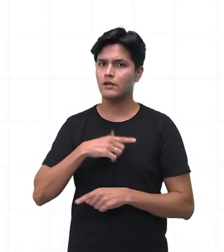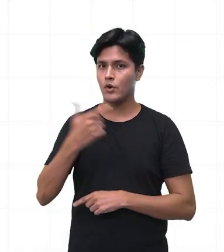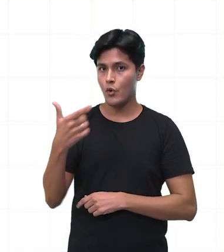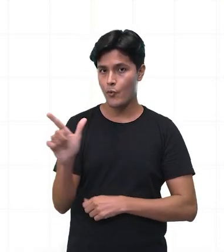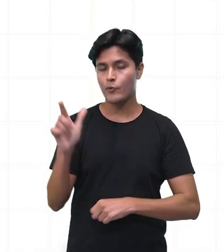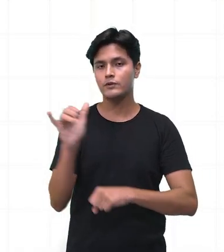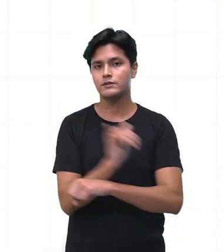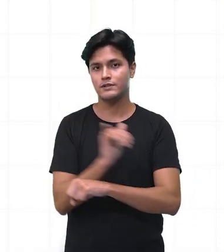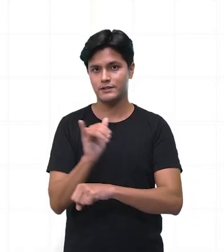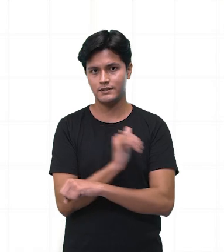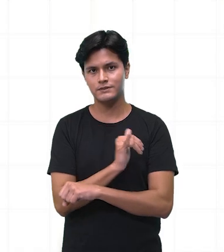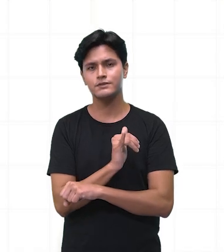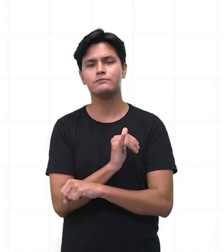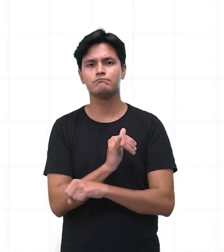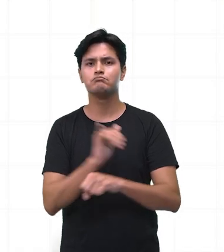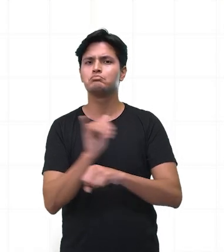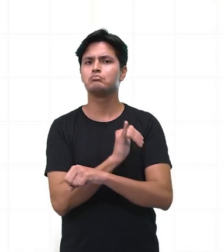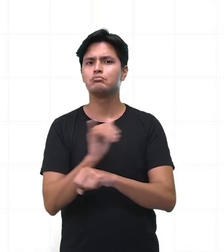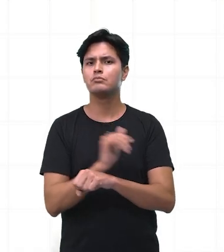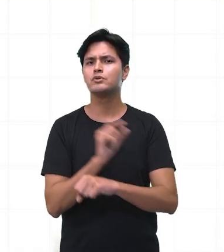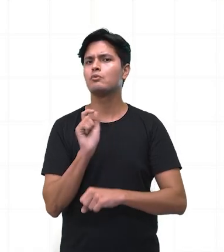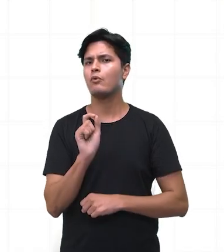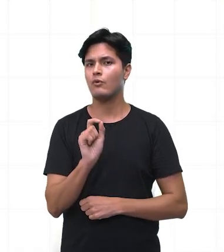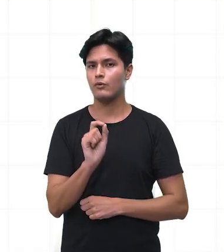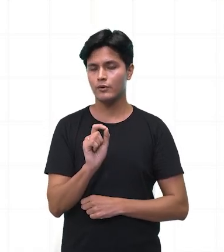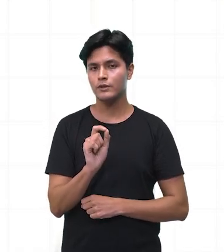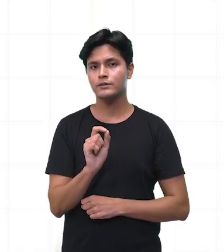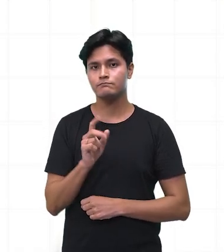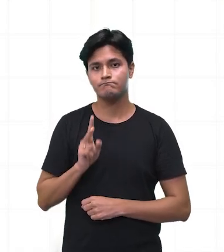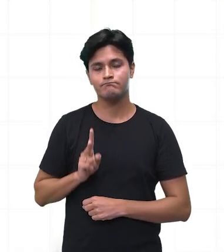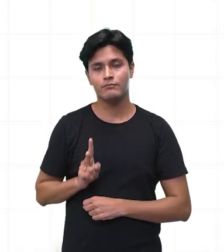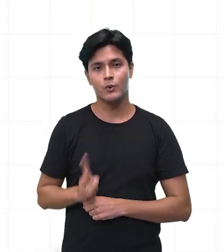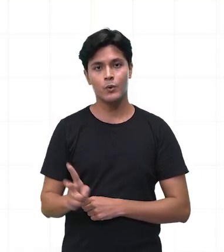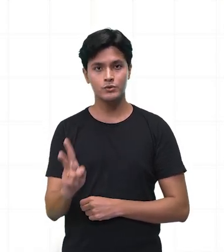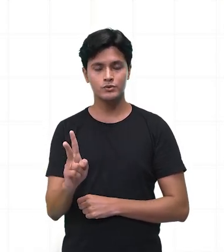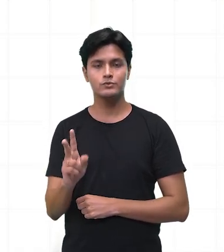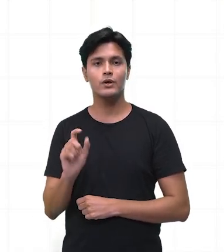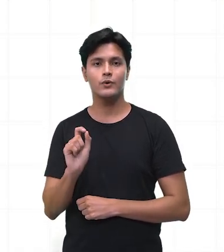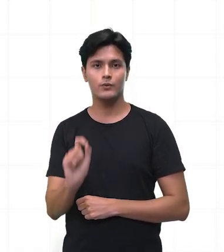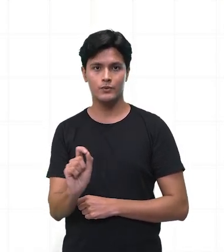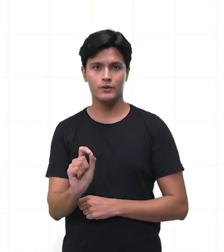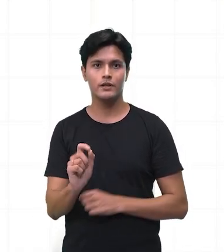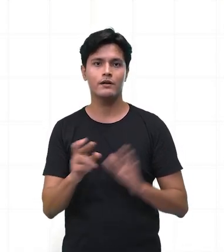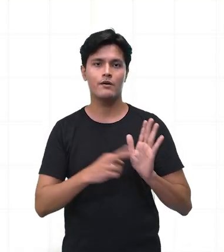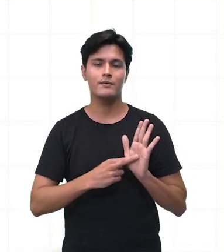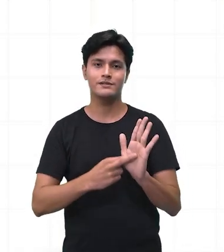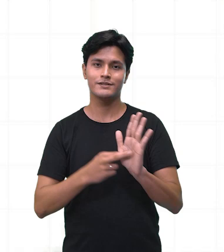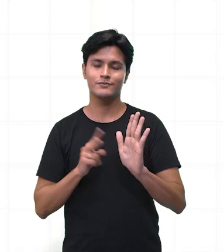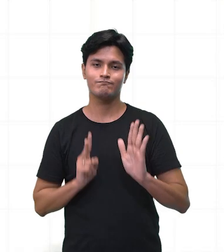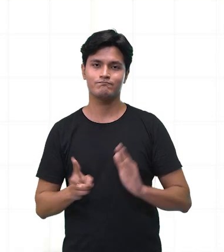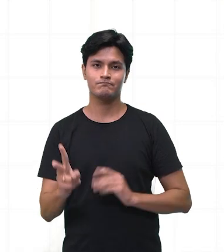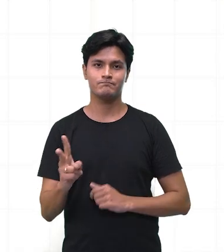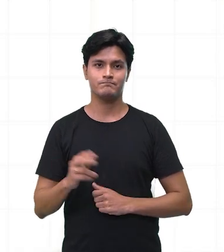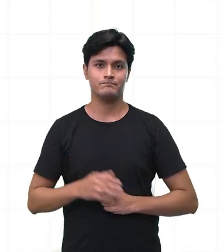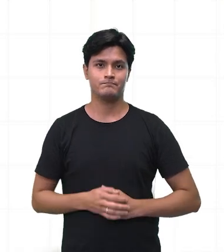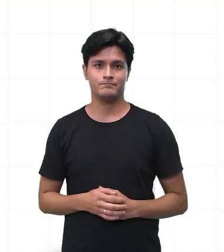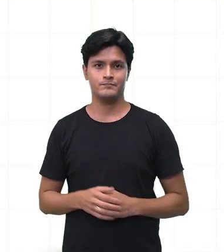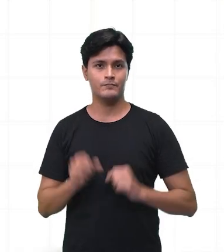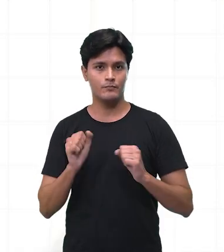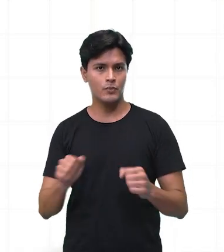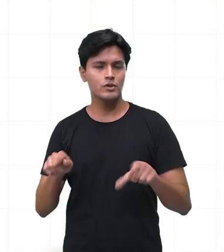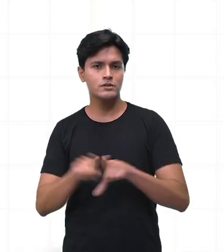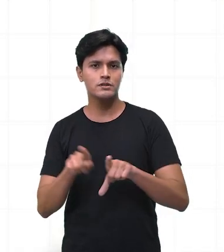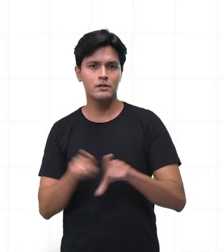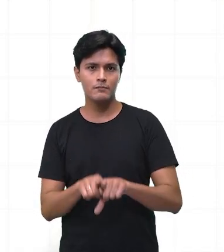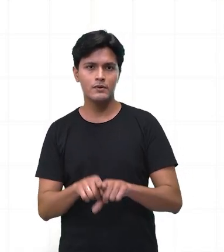tá? E qual é a outra forma? É nós continuarmos, tá, a representação. Nós podemos também pegar